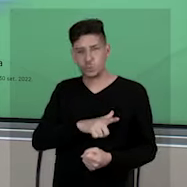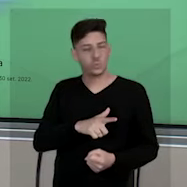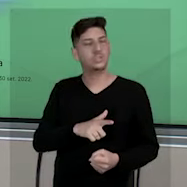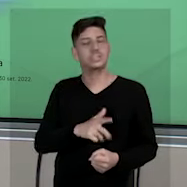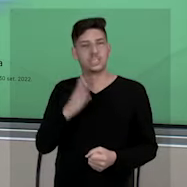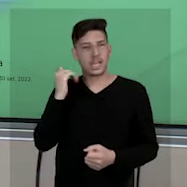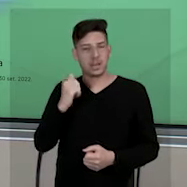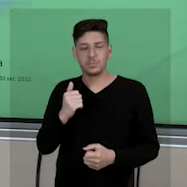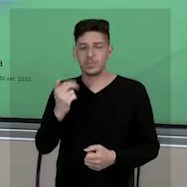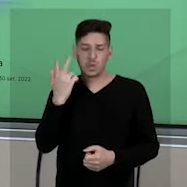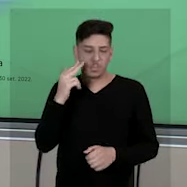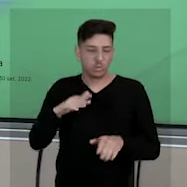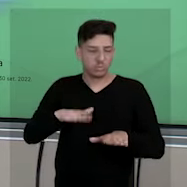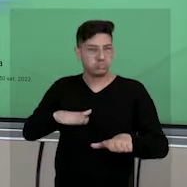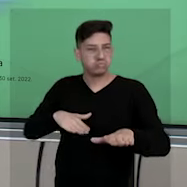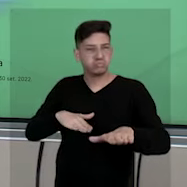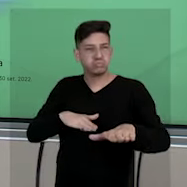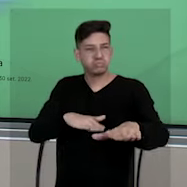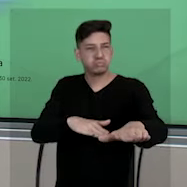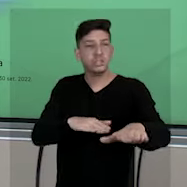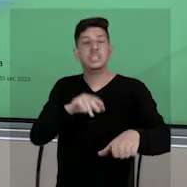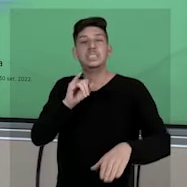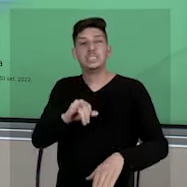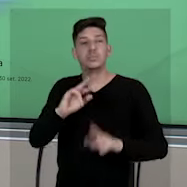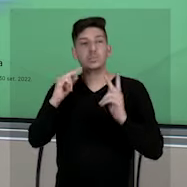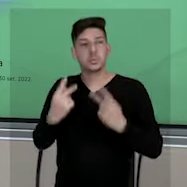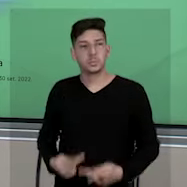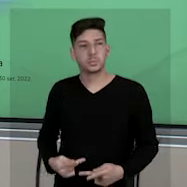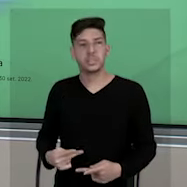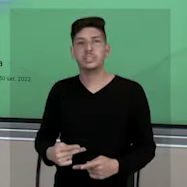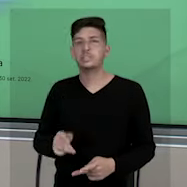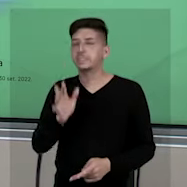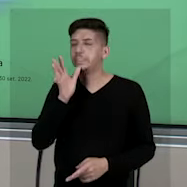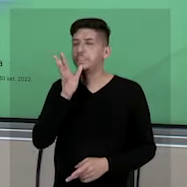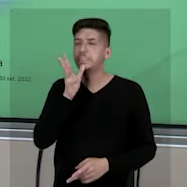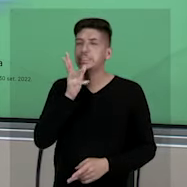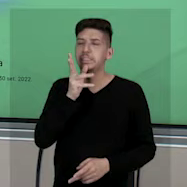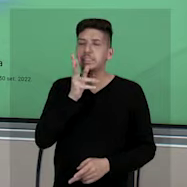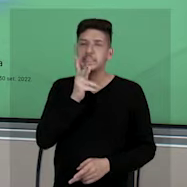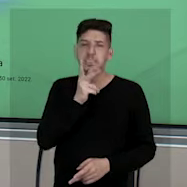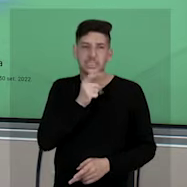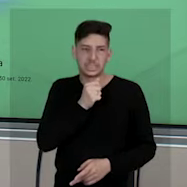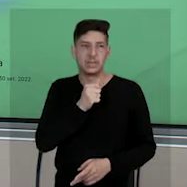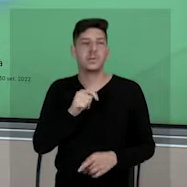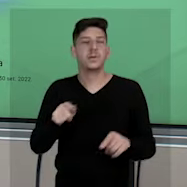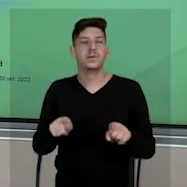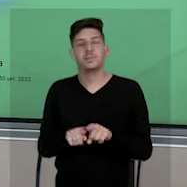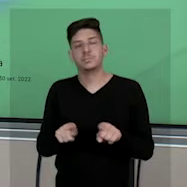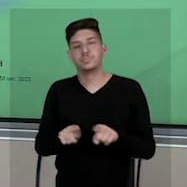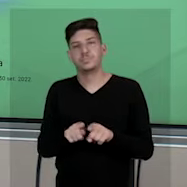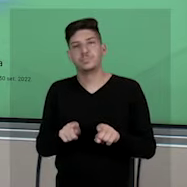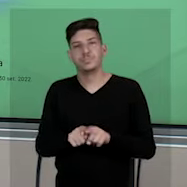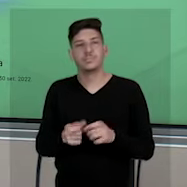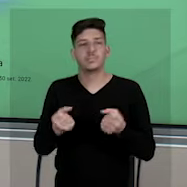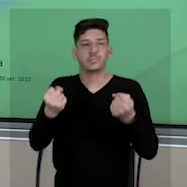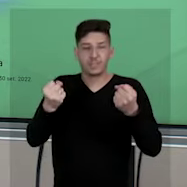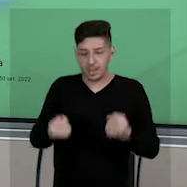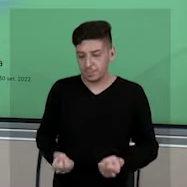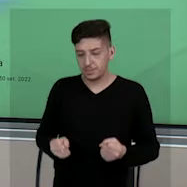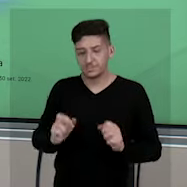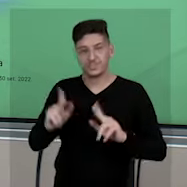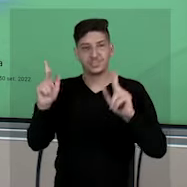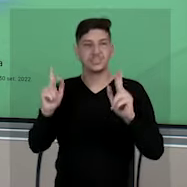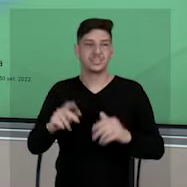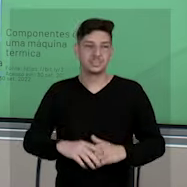fazer esse deslocamento, ele teria que levar animais, né, de tração e levaria um tempo muito maior do que uma máquina térmica